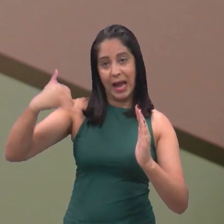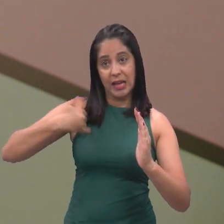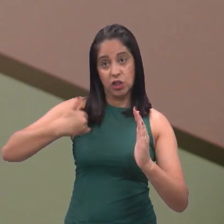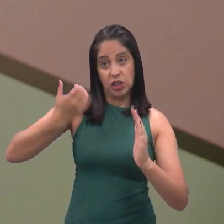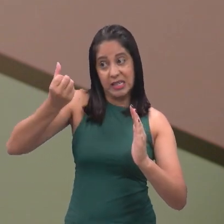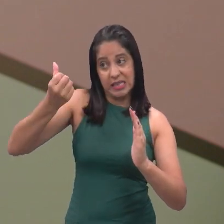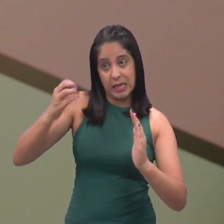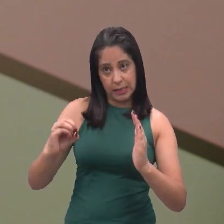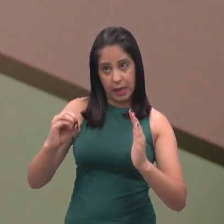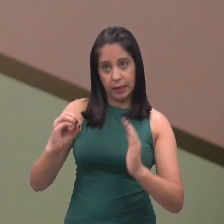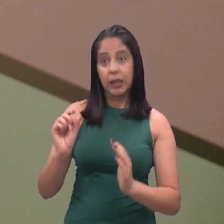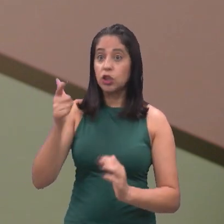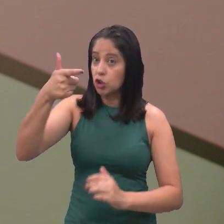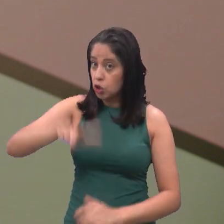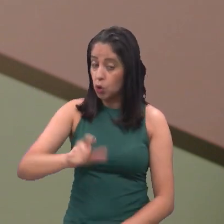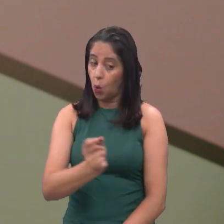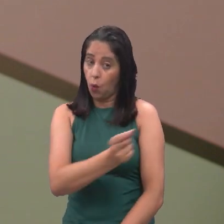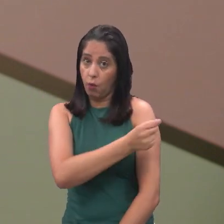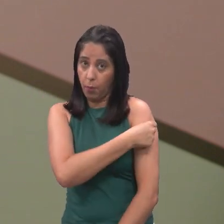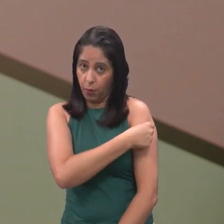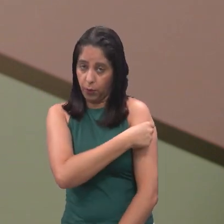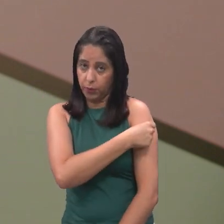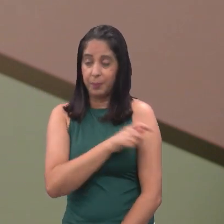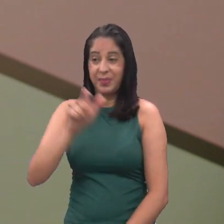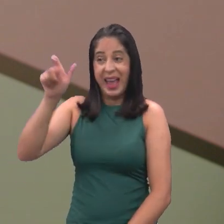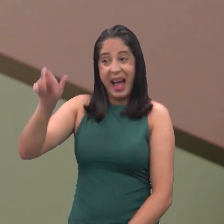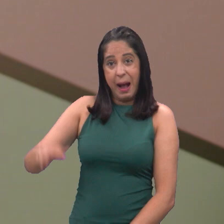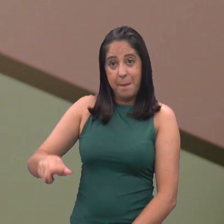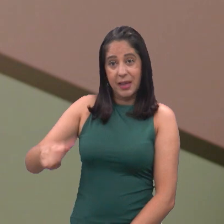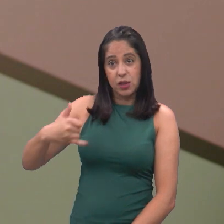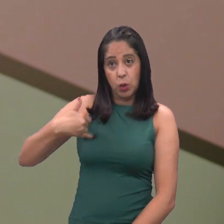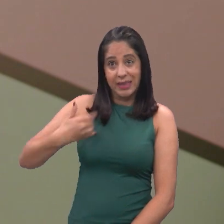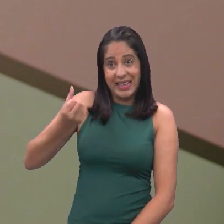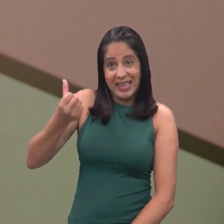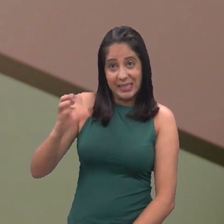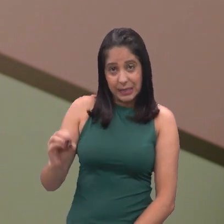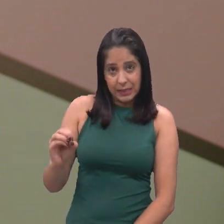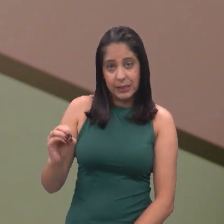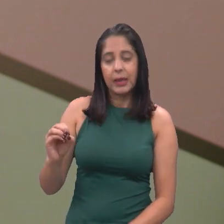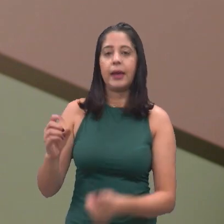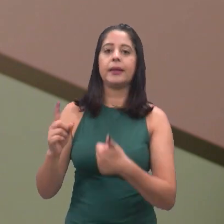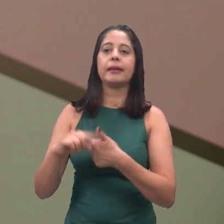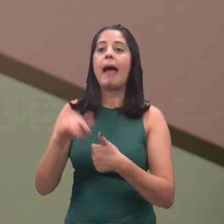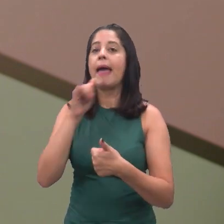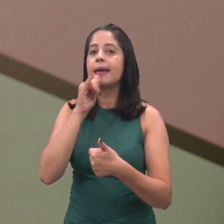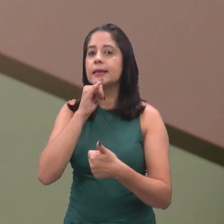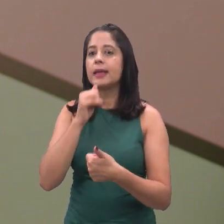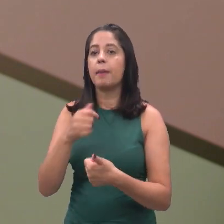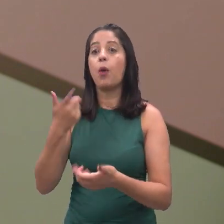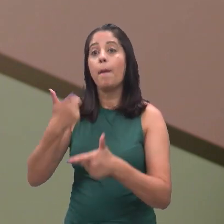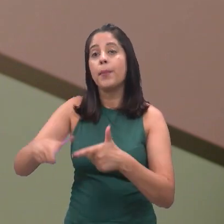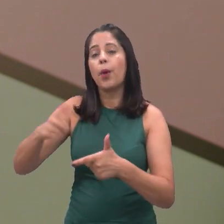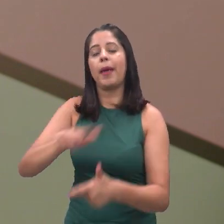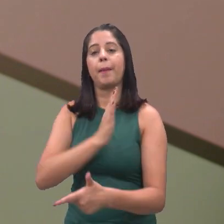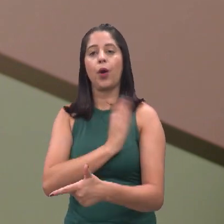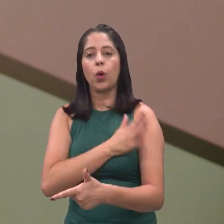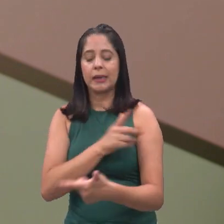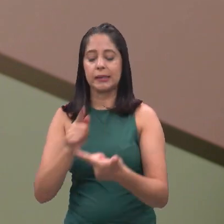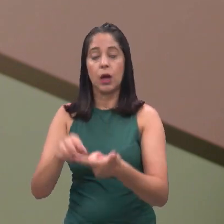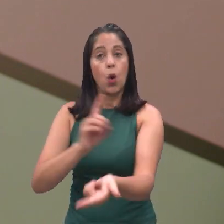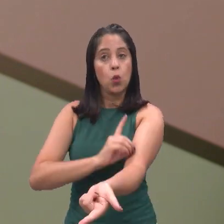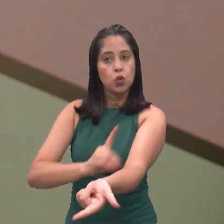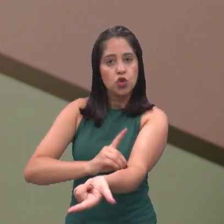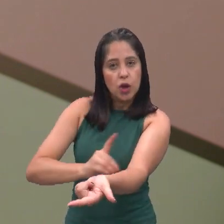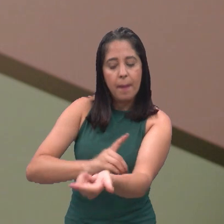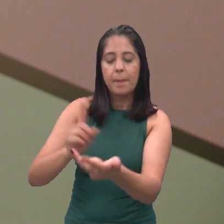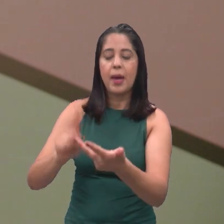tá? Só que pessoas acima de 60 anos com comorbidades. Então, se eu tenho um problema cardíaco, se eu tenho diabetes, se